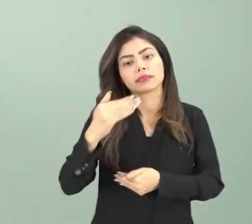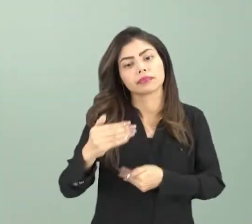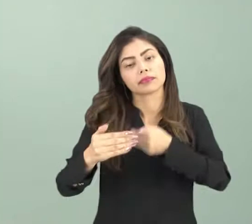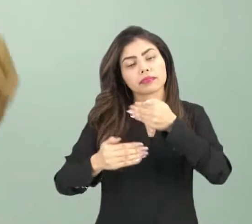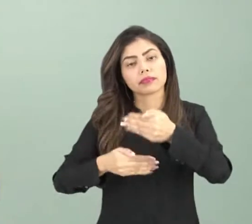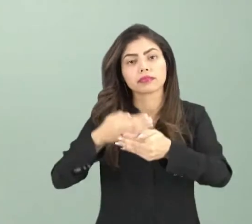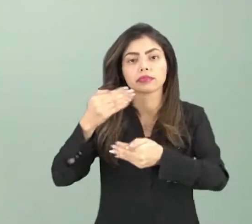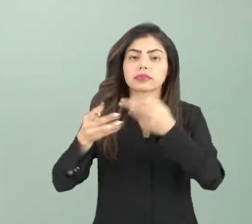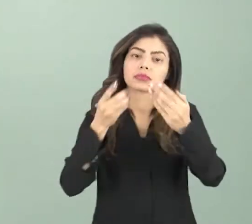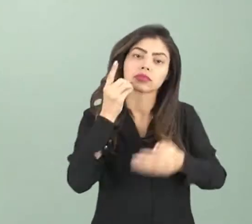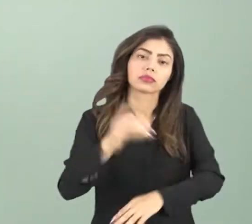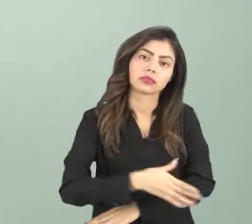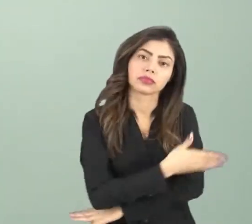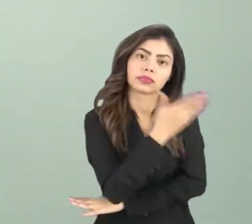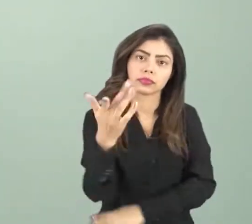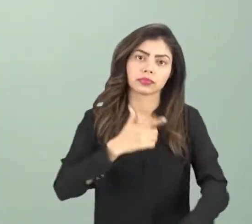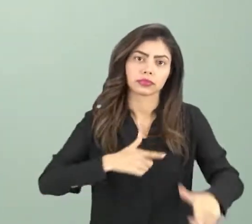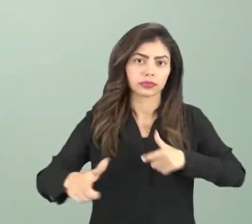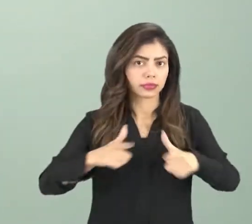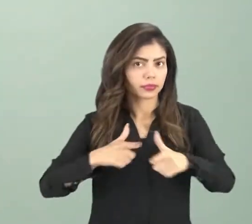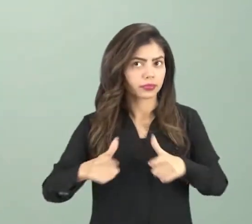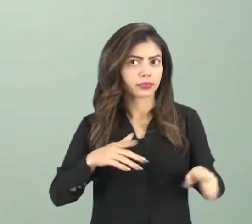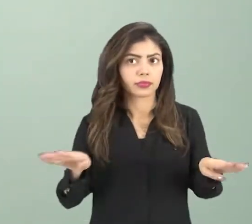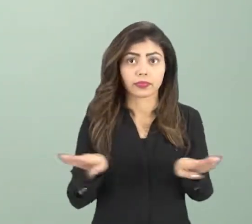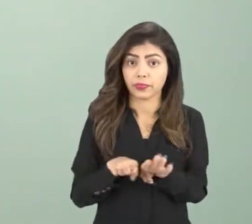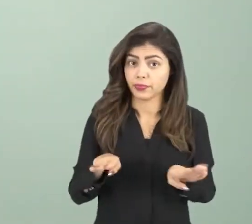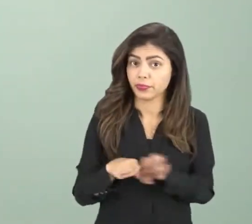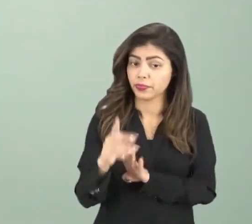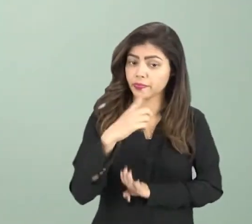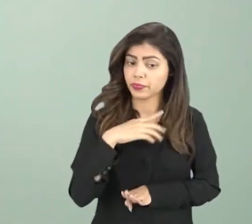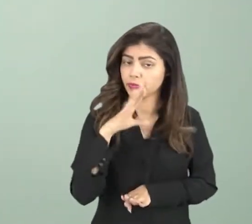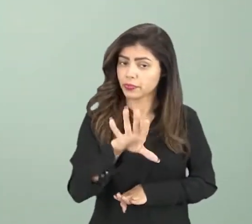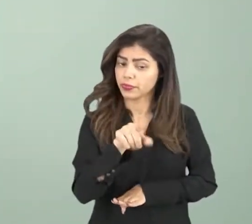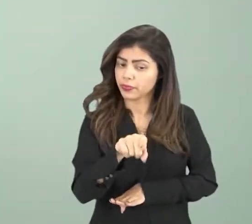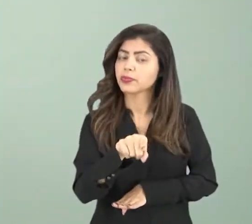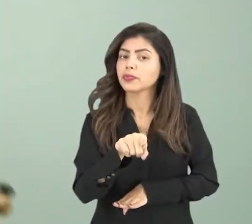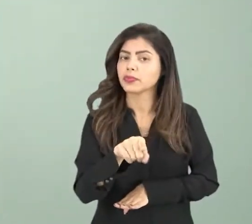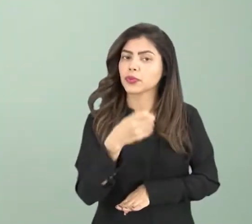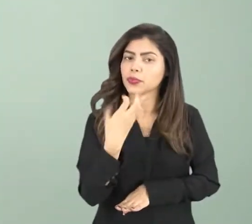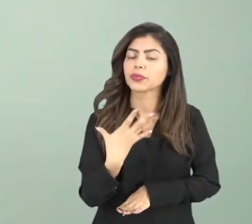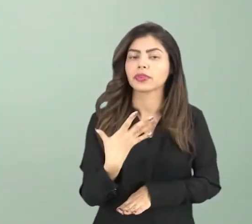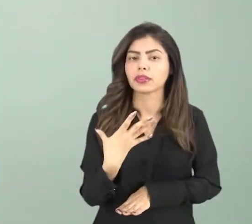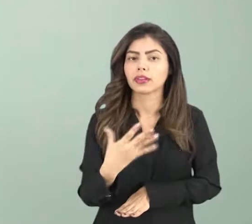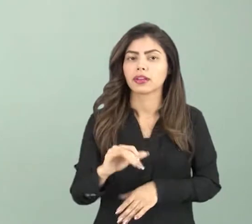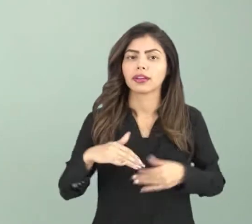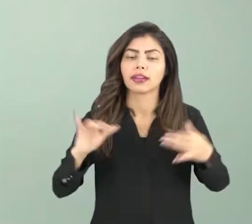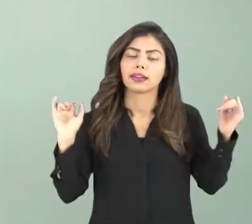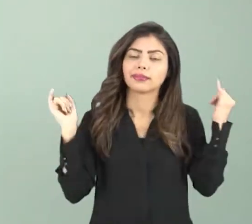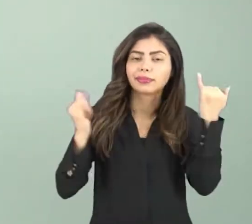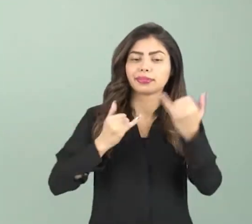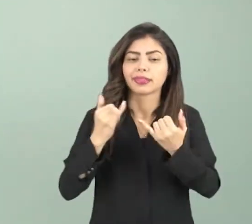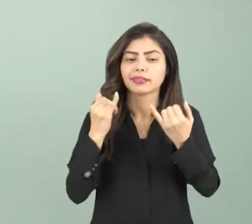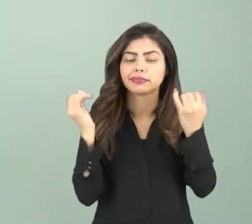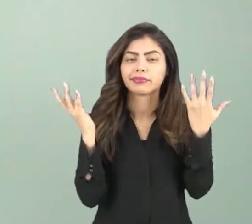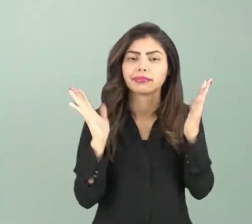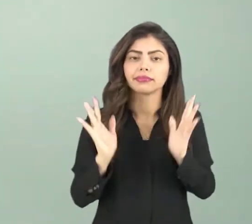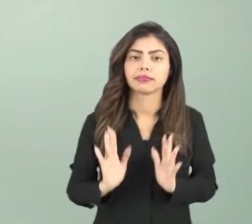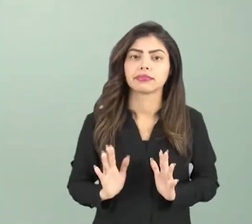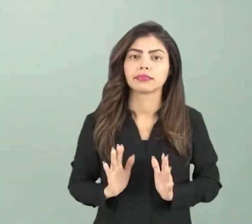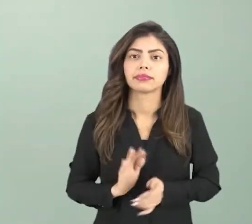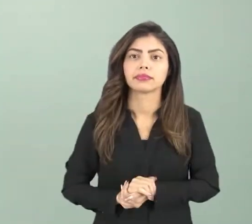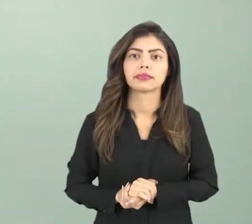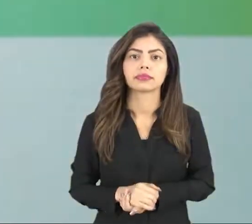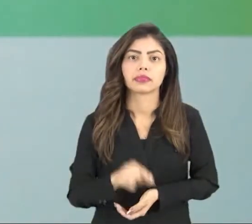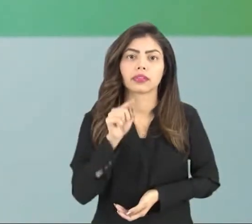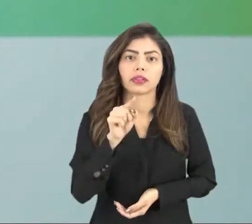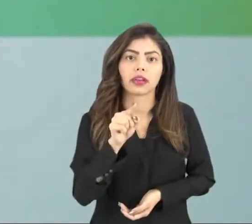pessoa passava o dia trabalhando, tal, e aquele momento era um momento de prazer, escutar histórias. Com